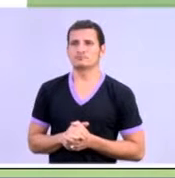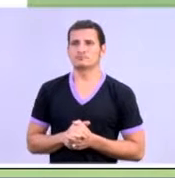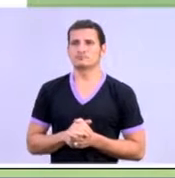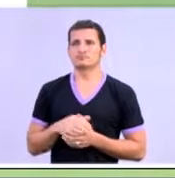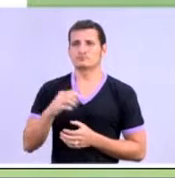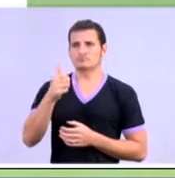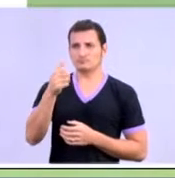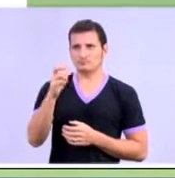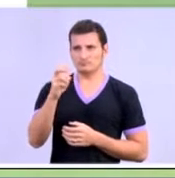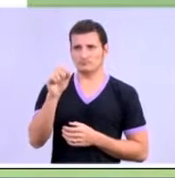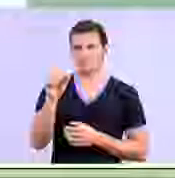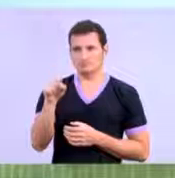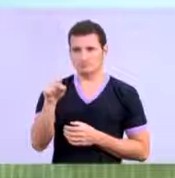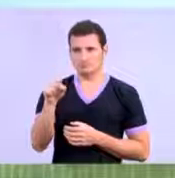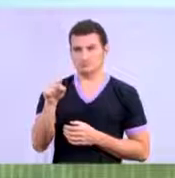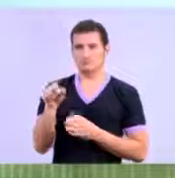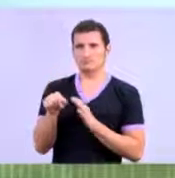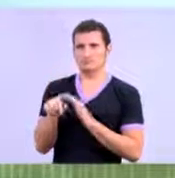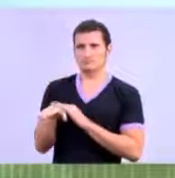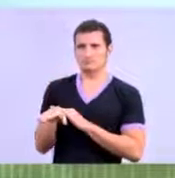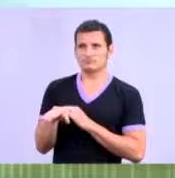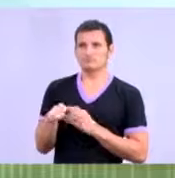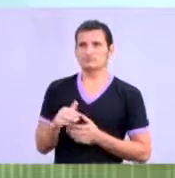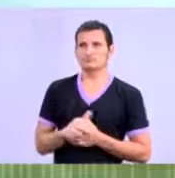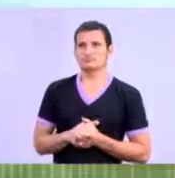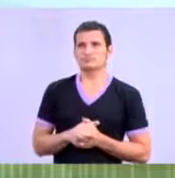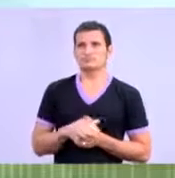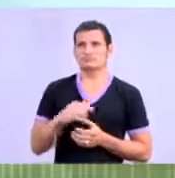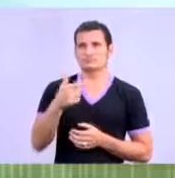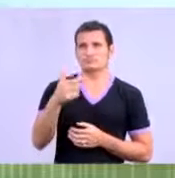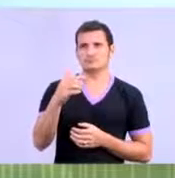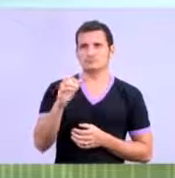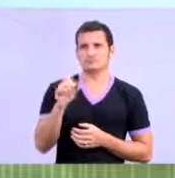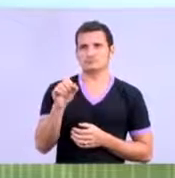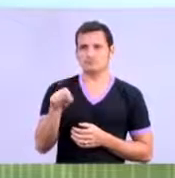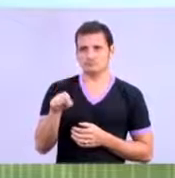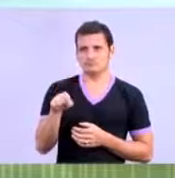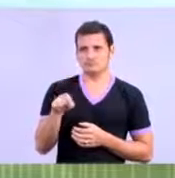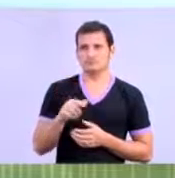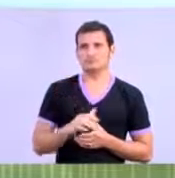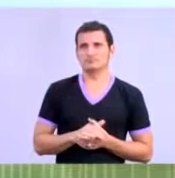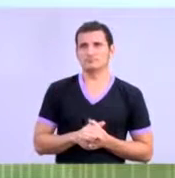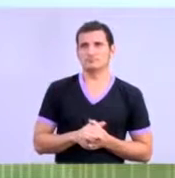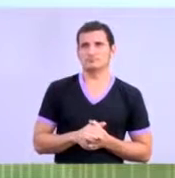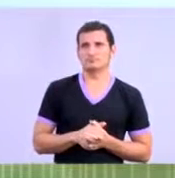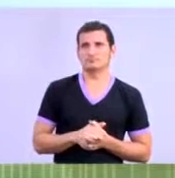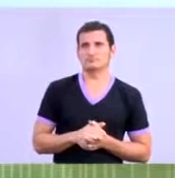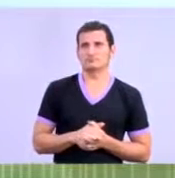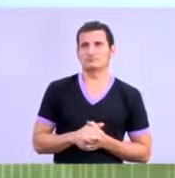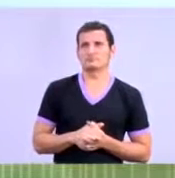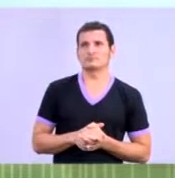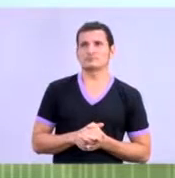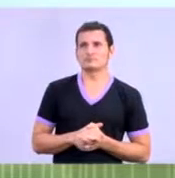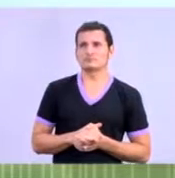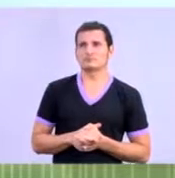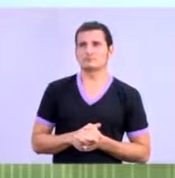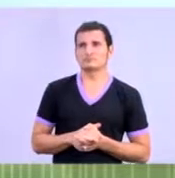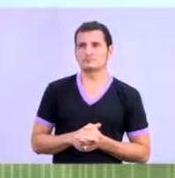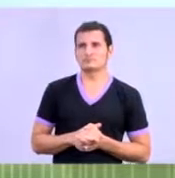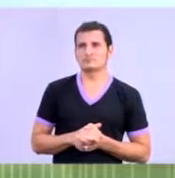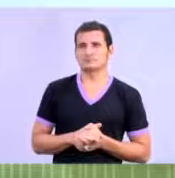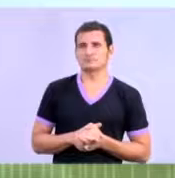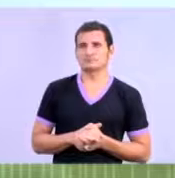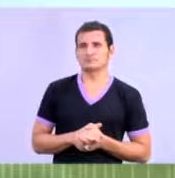15 mil. Para depositar, estou falando o valor 20 mil. Perceba que aqui a gente só trabalha com valores altíssimos,